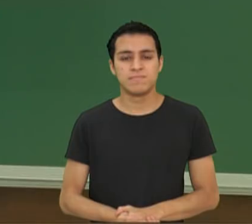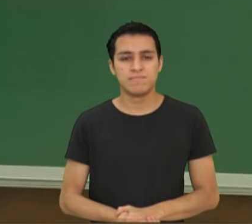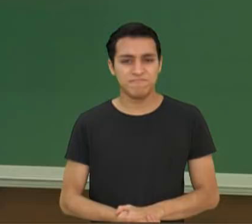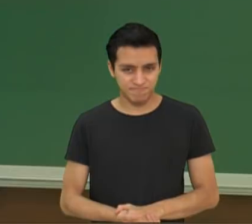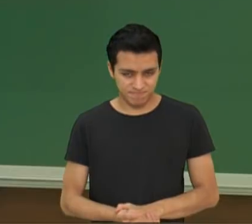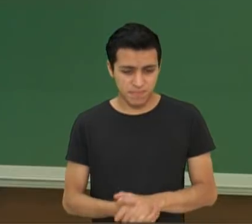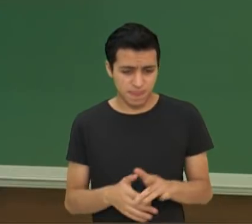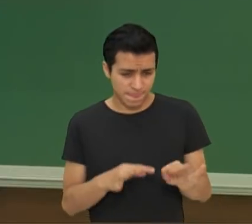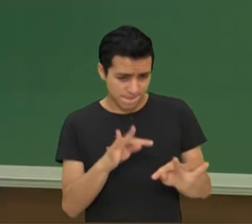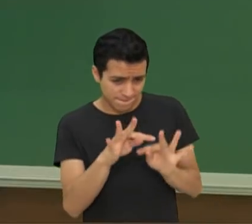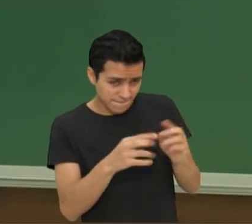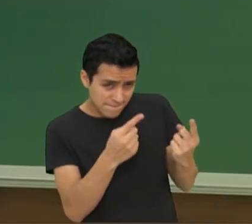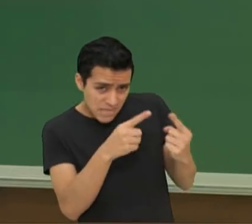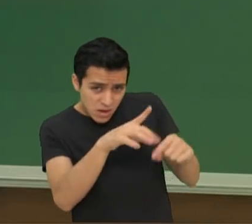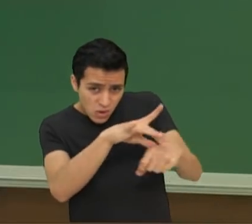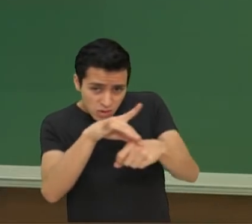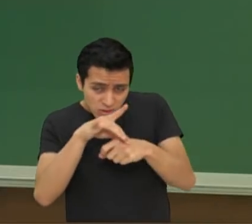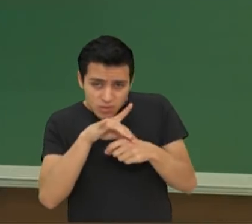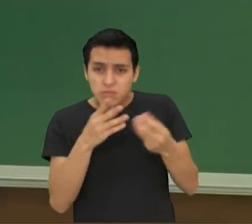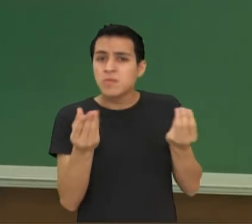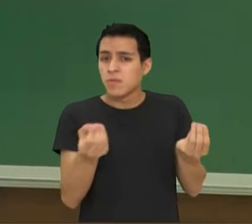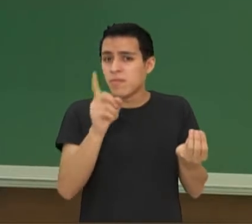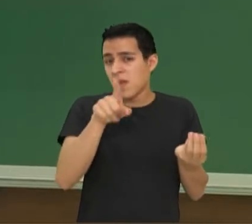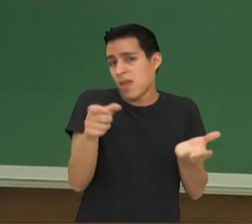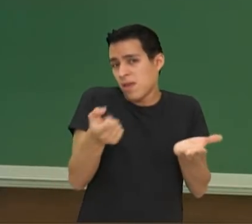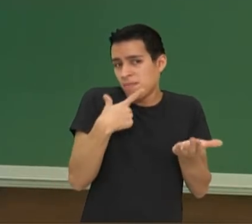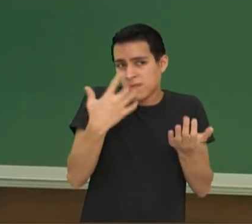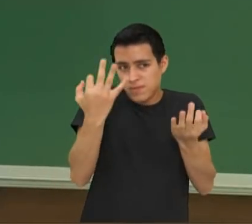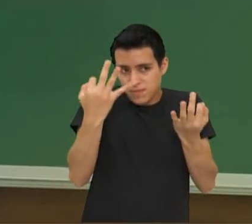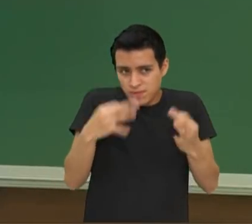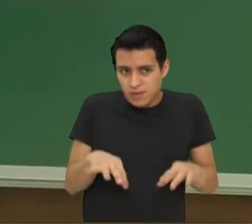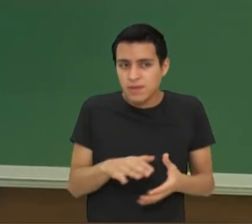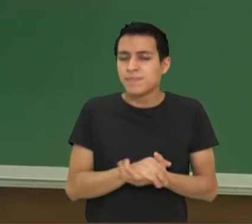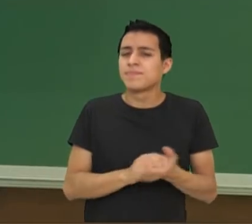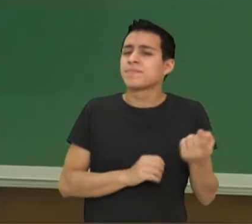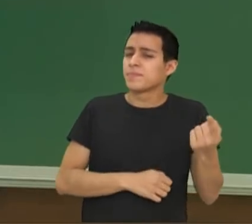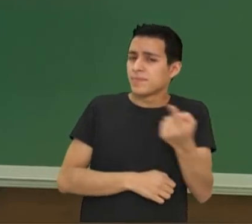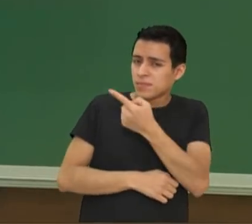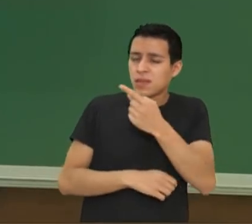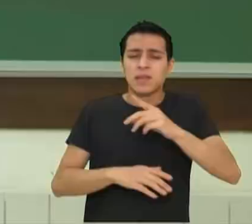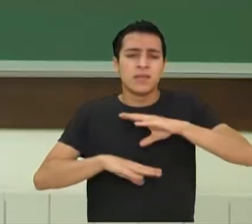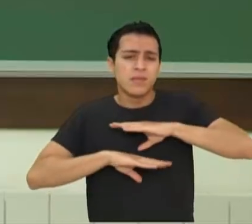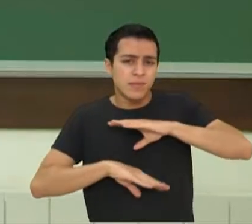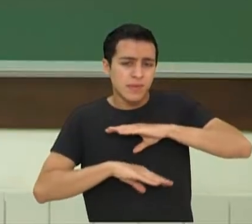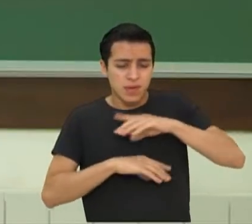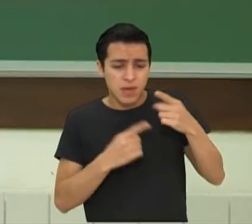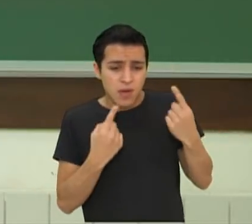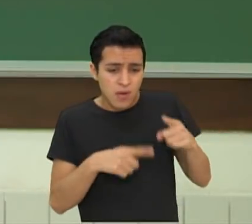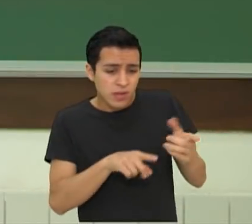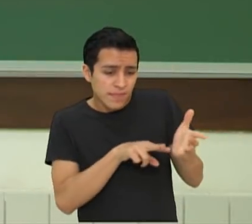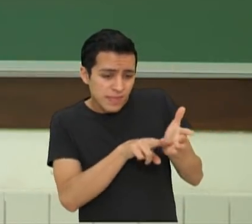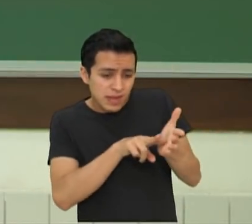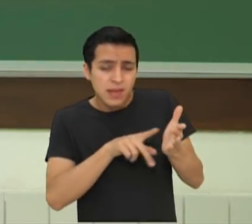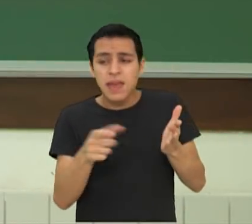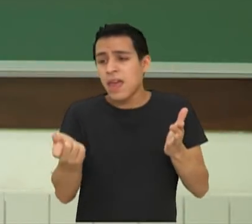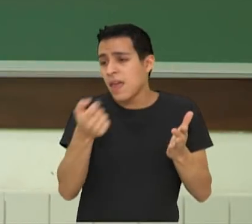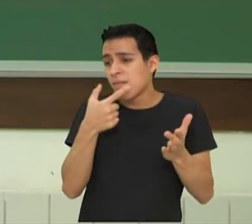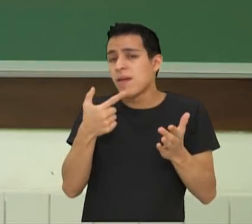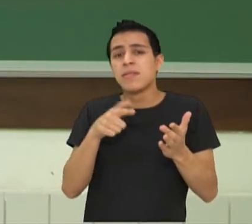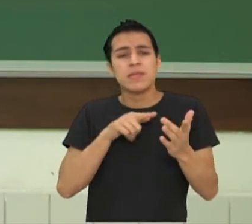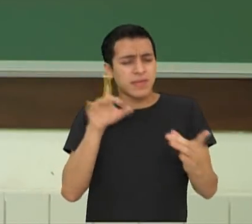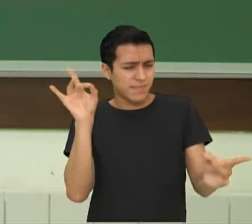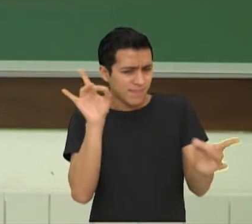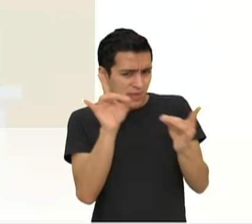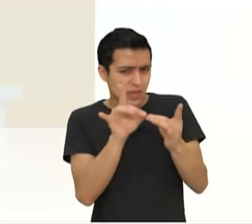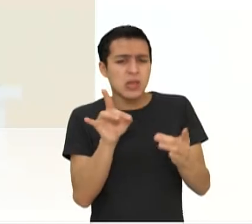O tratamento contra doenças, pessoal, são remédios, correto? Nesse caso, contra as bactérias, esses remédios são